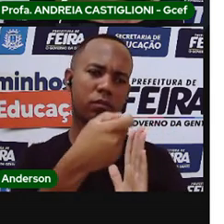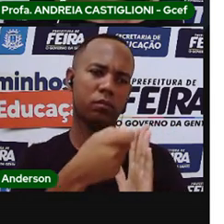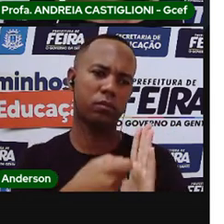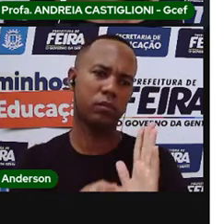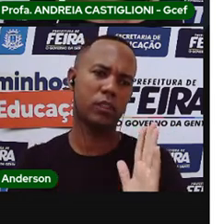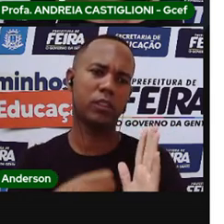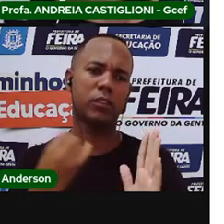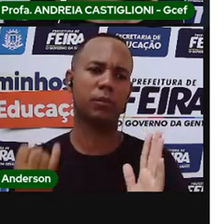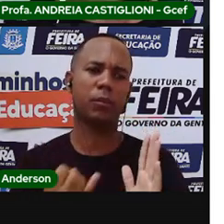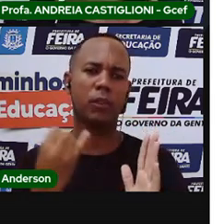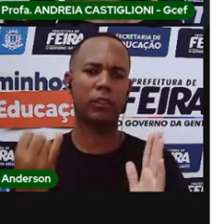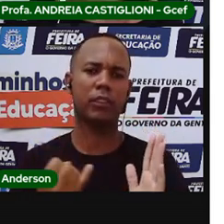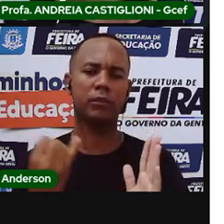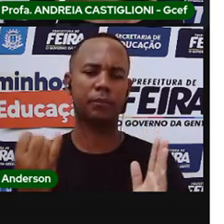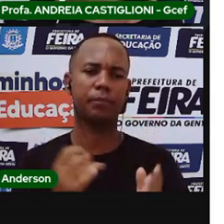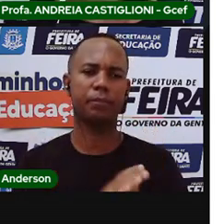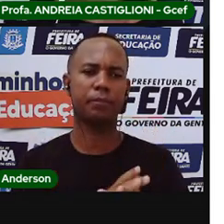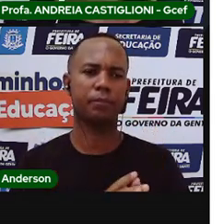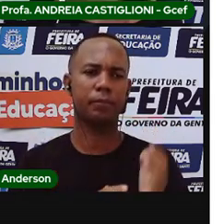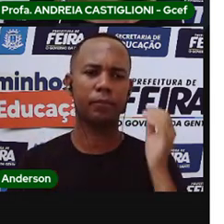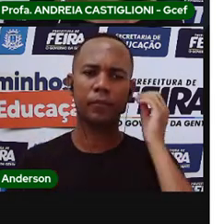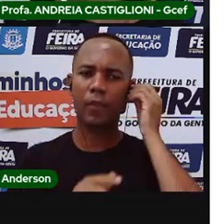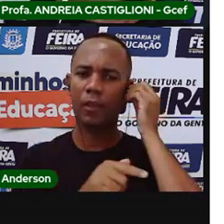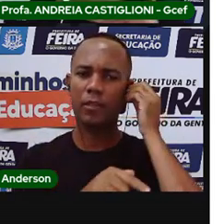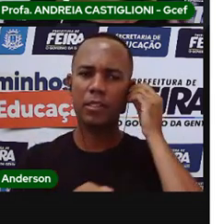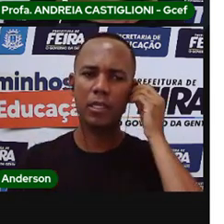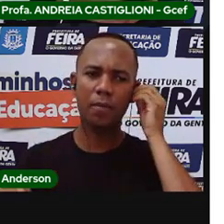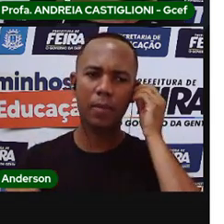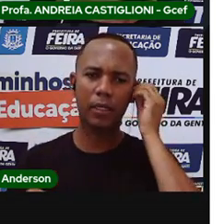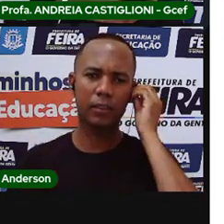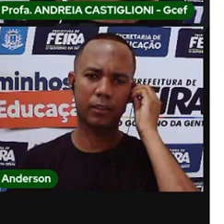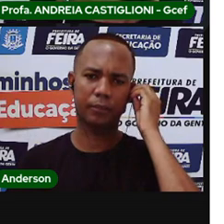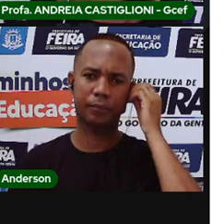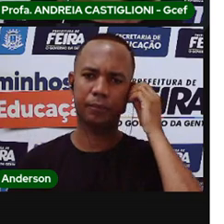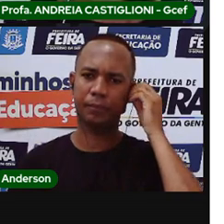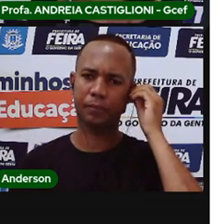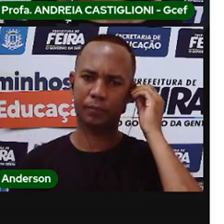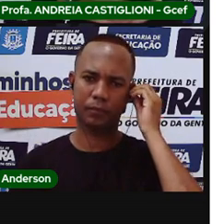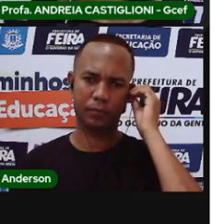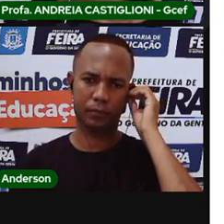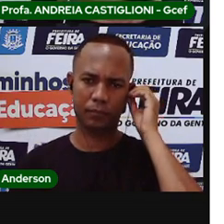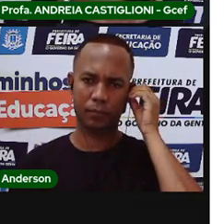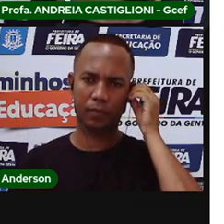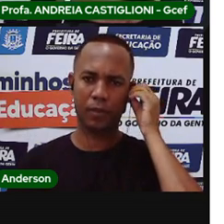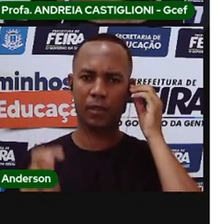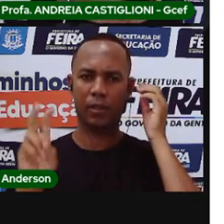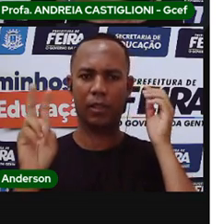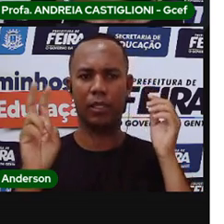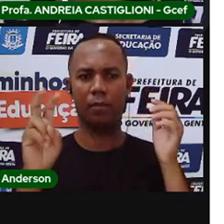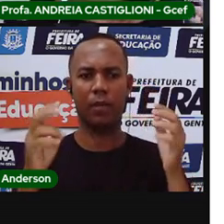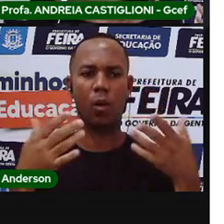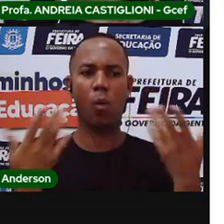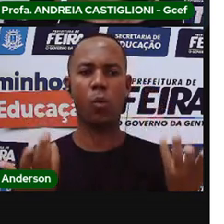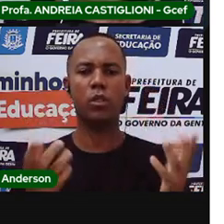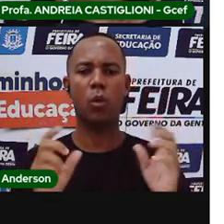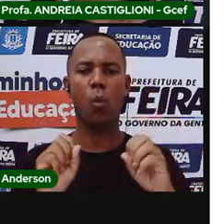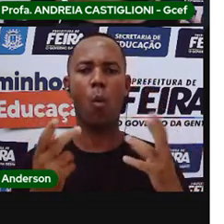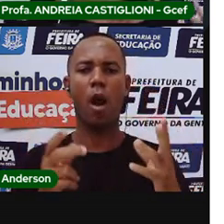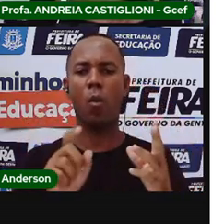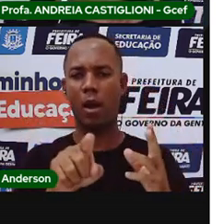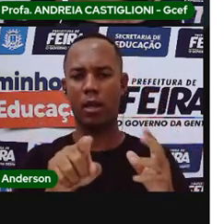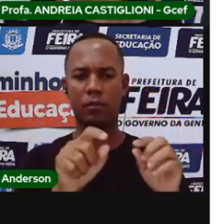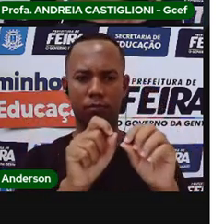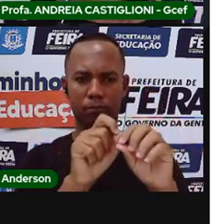7/4/2021, e o diário de registro das aulas da semana, que é o título com o tema da aula, que foi, a gente já falou, autoria